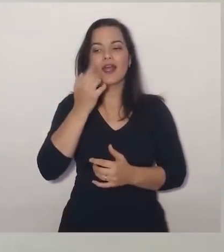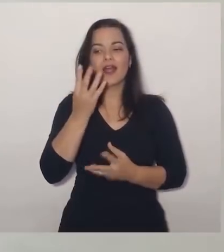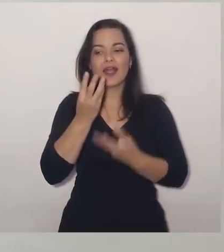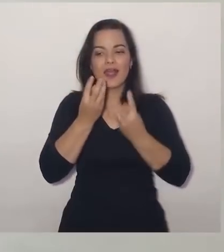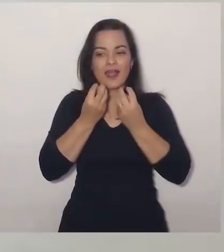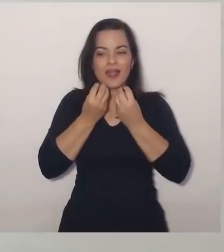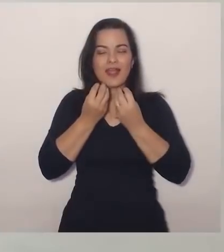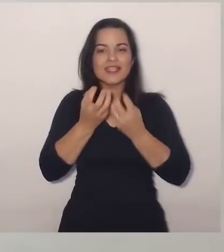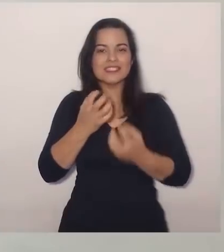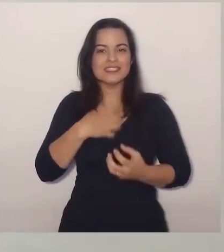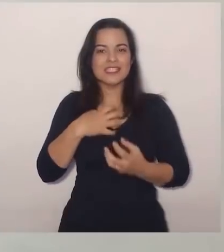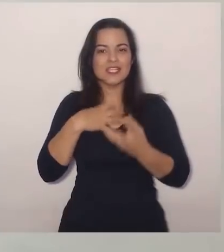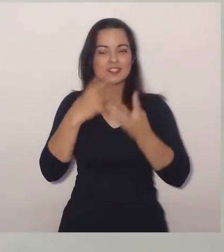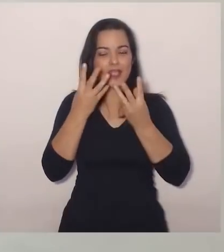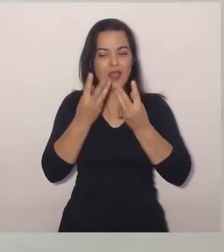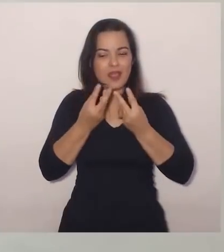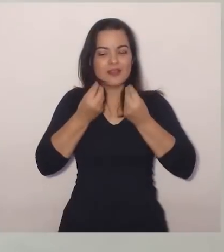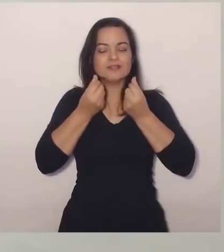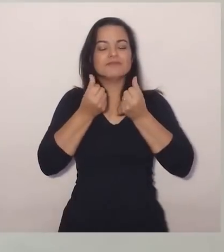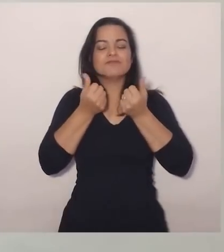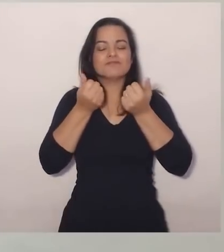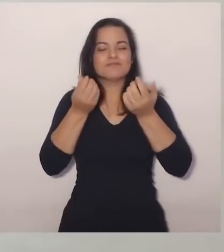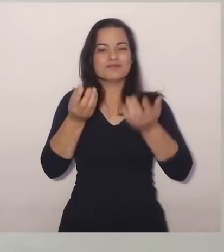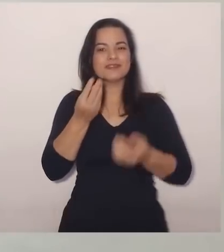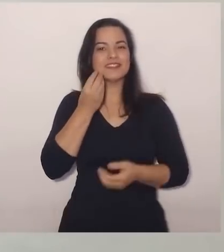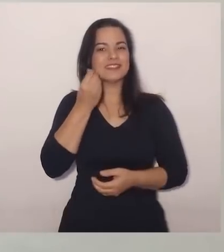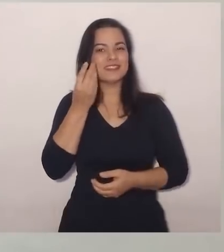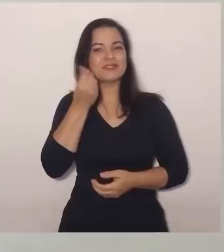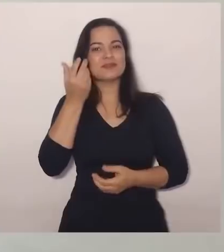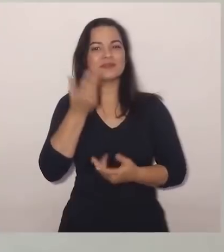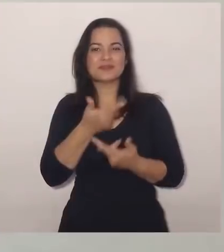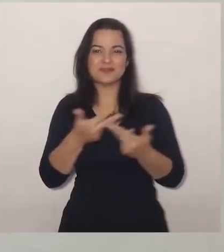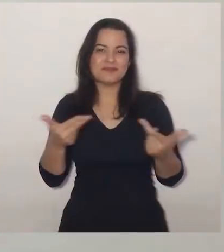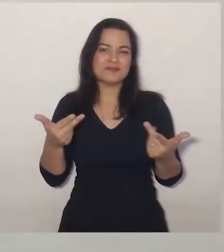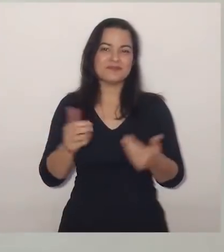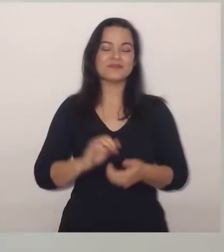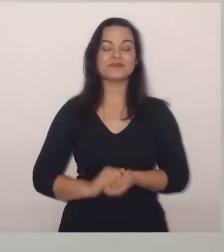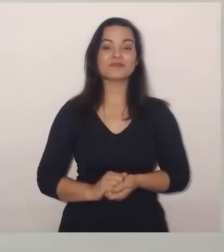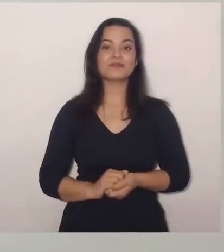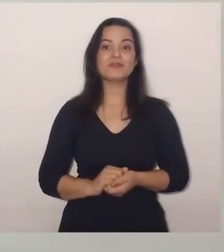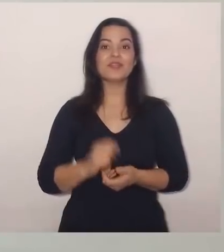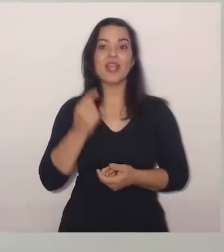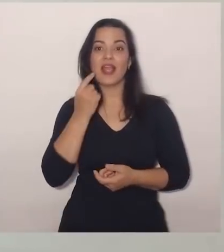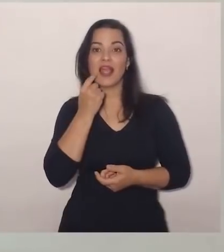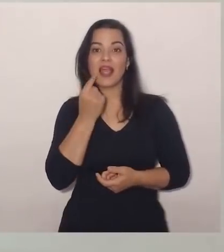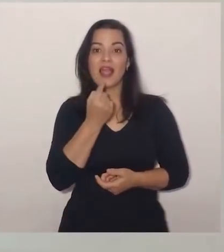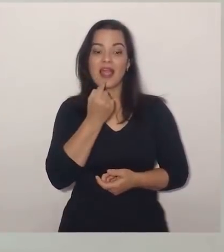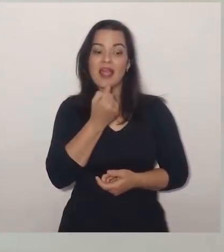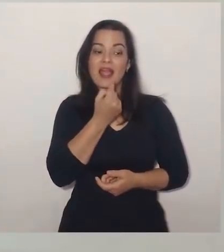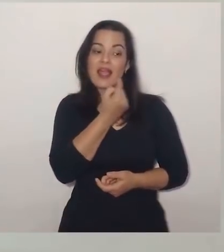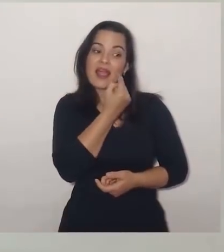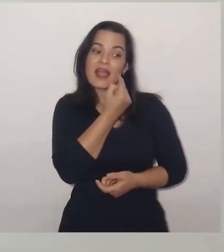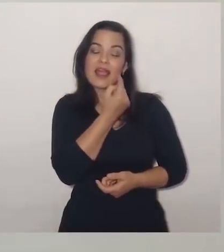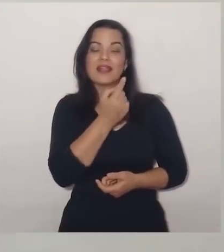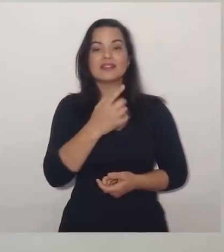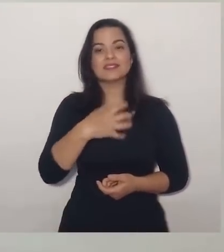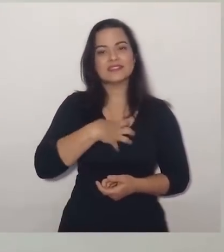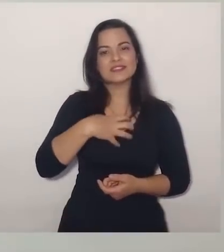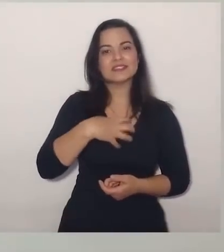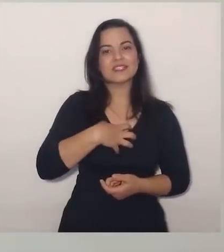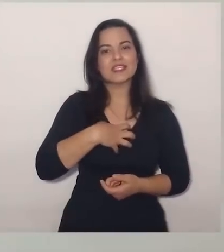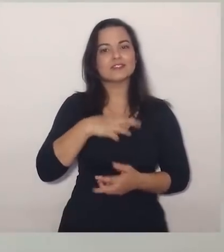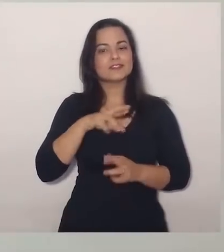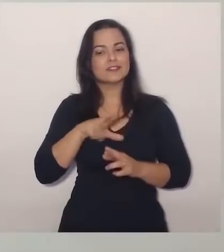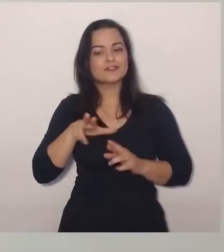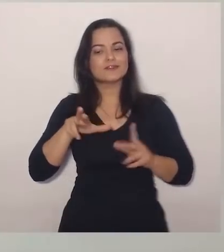que essas papilas captem o sabor de tudo aquilo. Então, em cada canto da nossa língua,